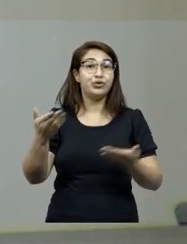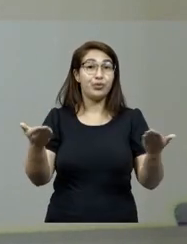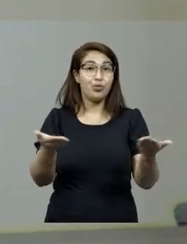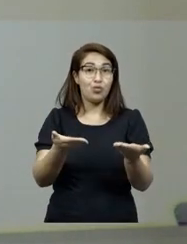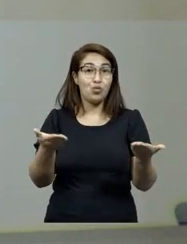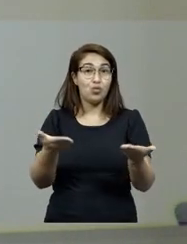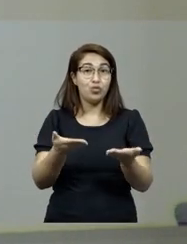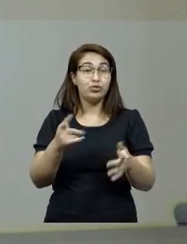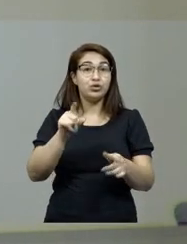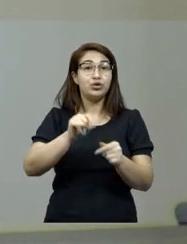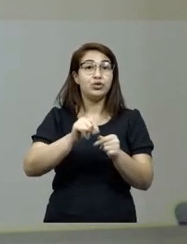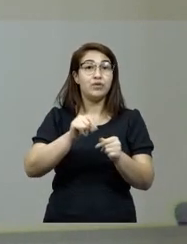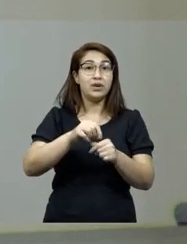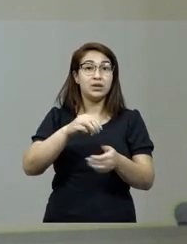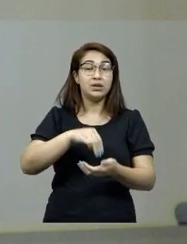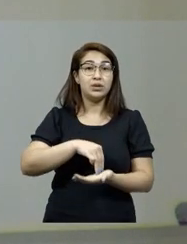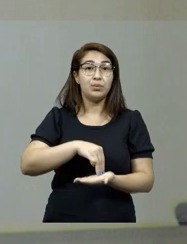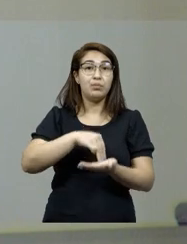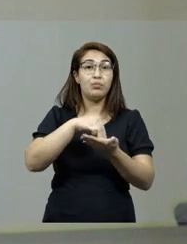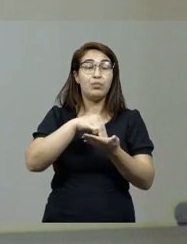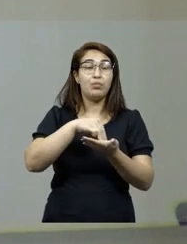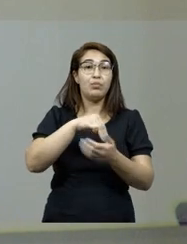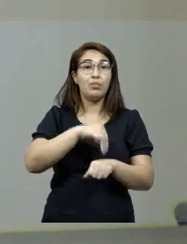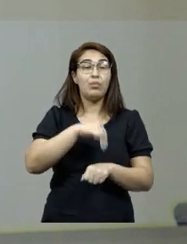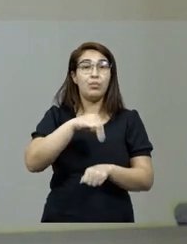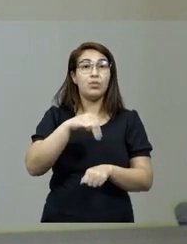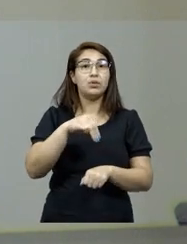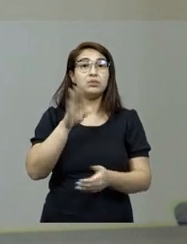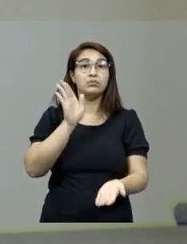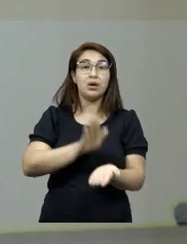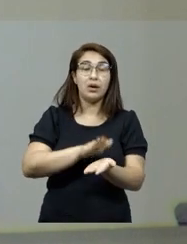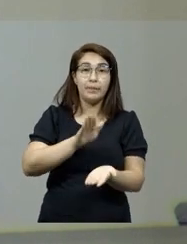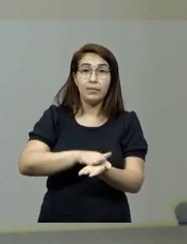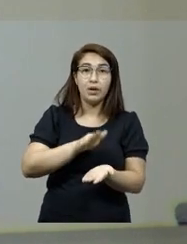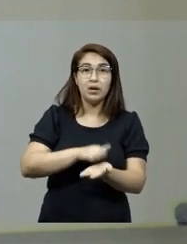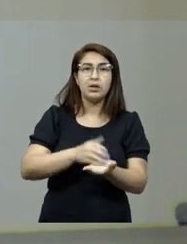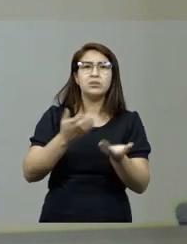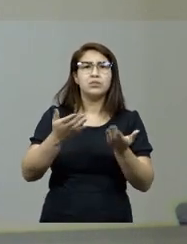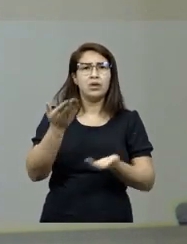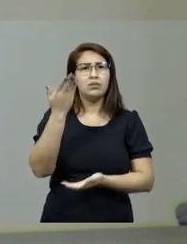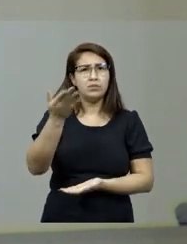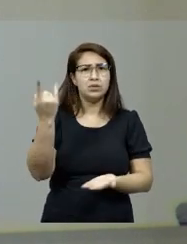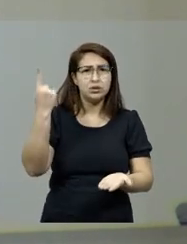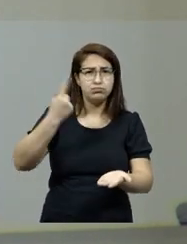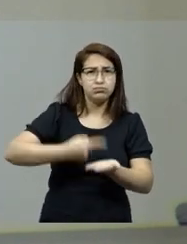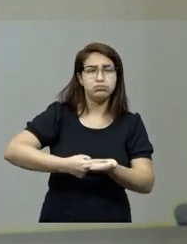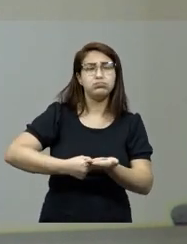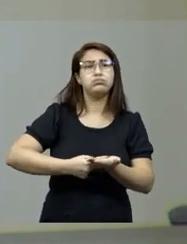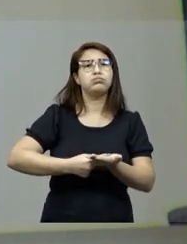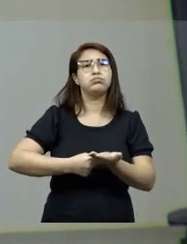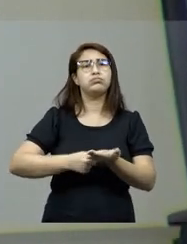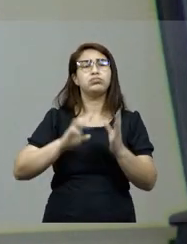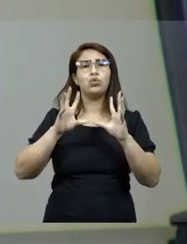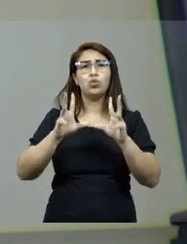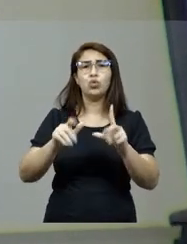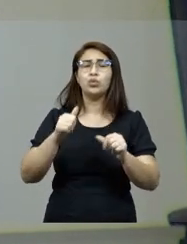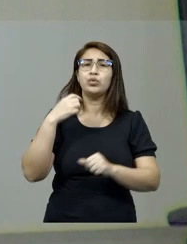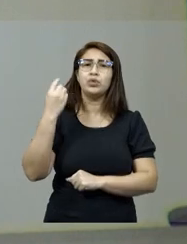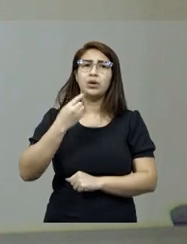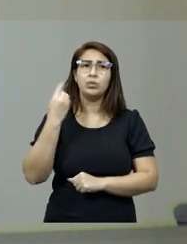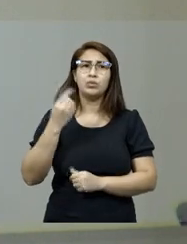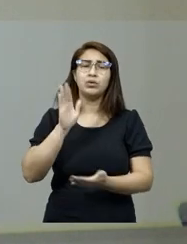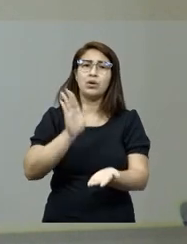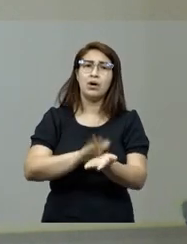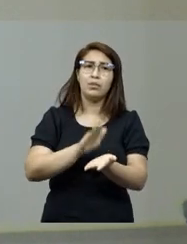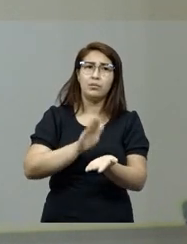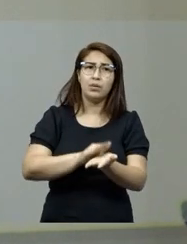estou fazendo uma moção de aplauso e quero contar com o apoio de Vossa Excelência e de todos os outros deputados,